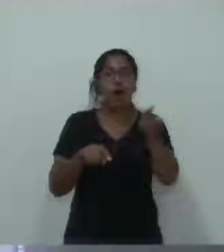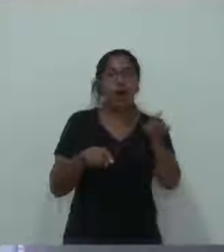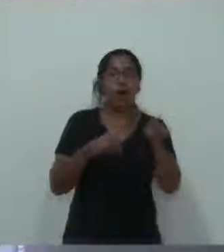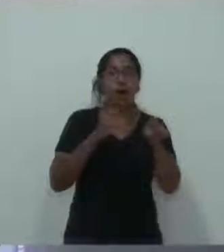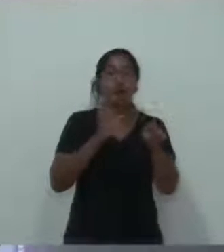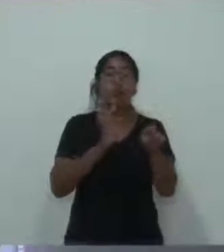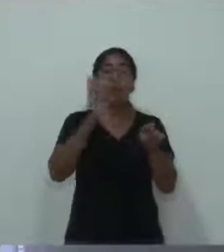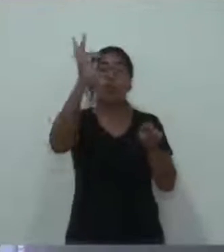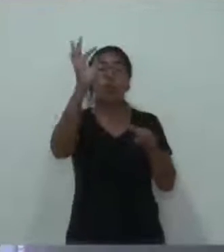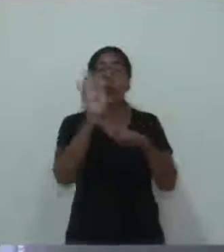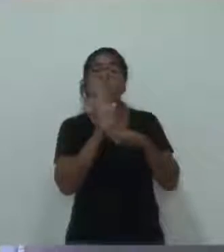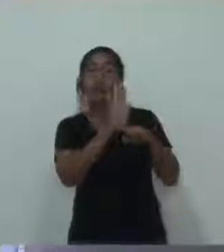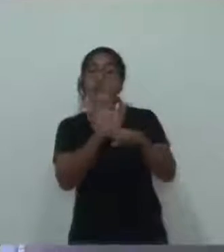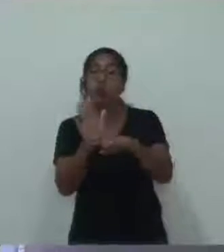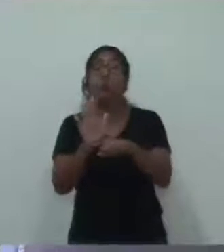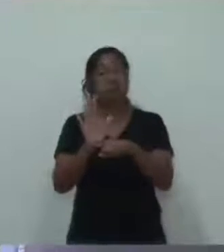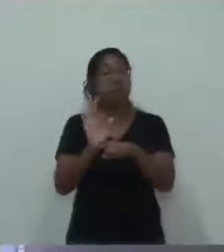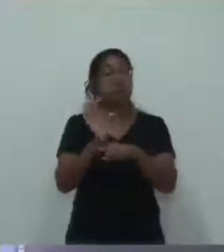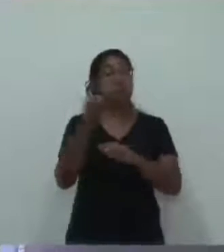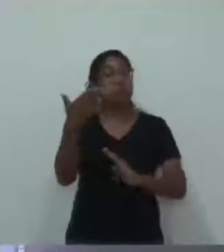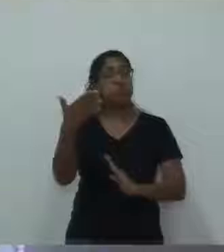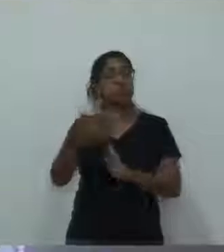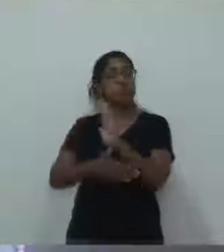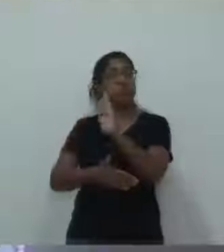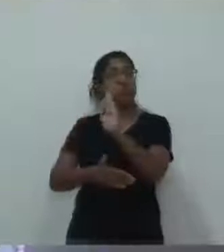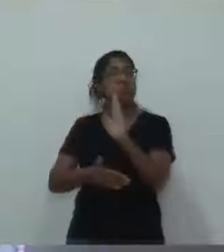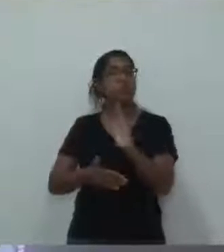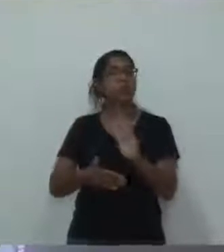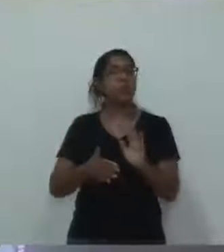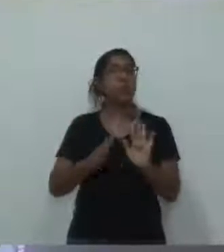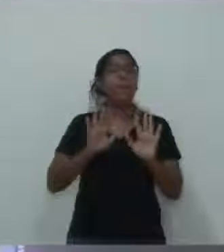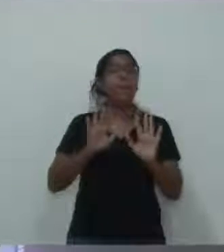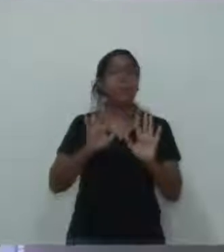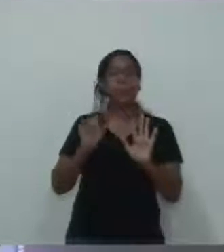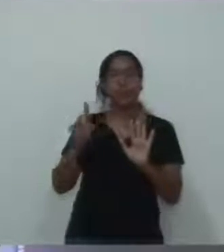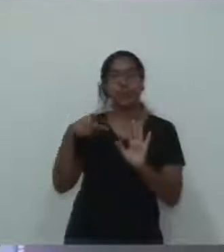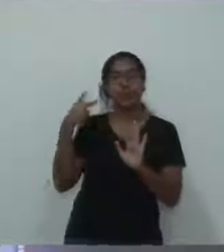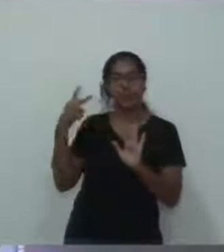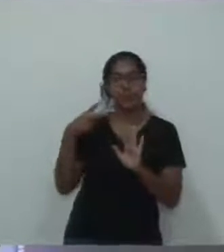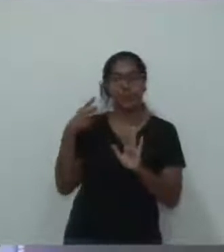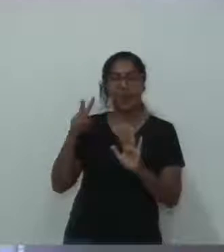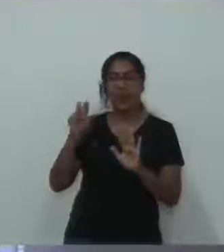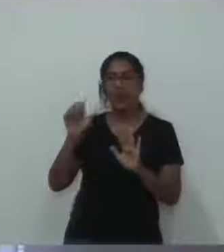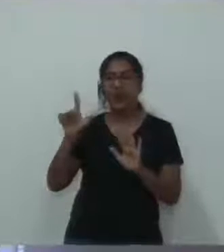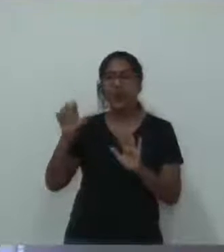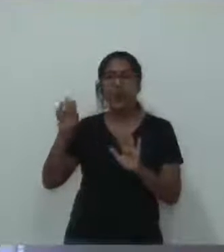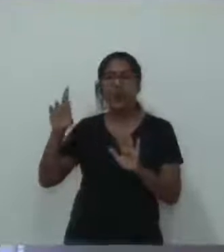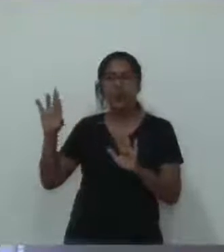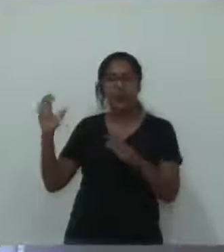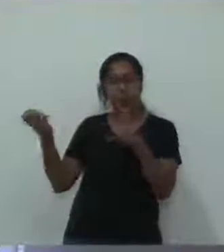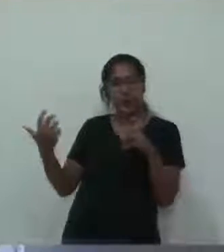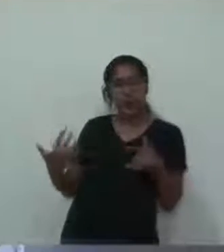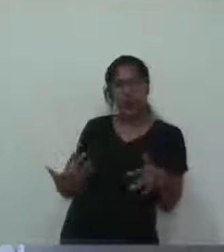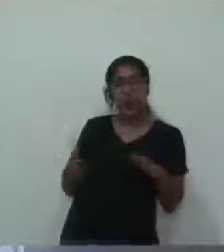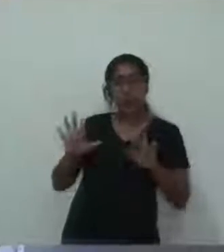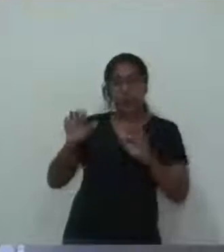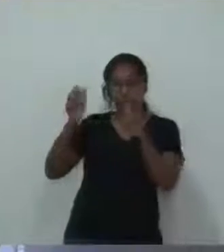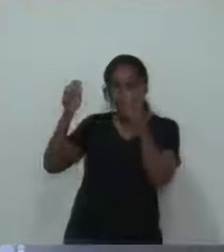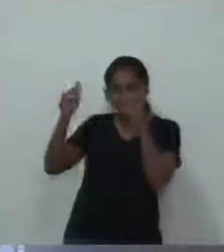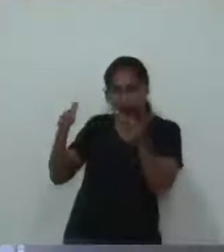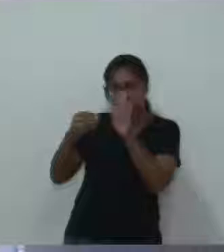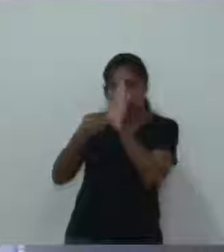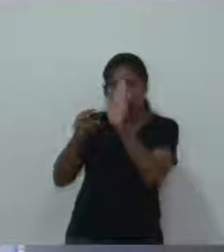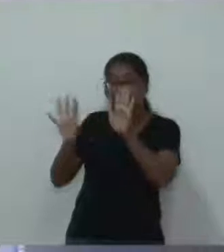prevê, eu sou favorável. E só em relação ao que foi dito aqui pelo vereador Valdir Barreto, a emenda citada, vereador, ela